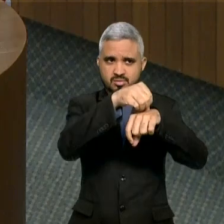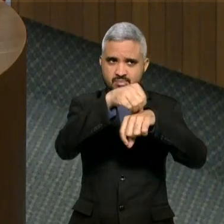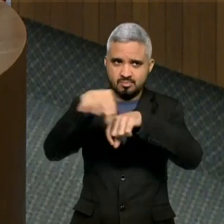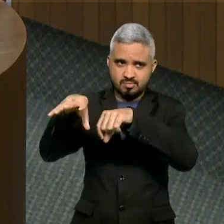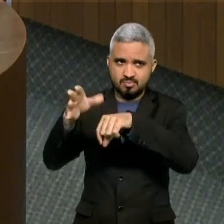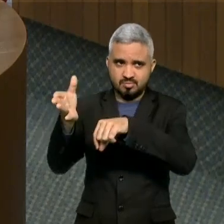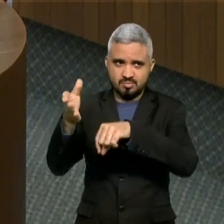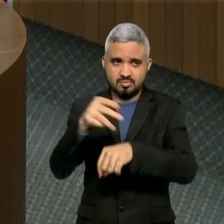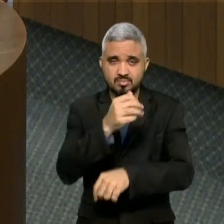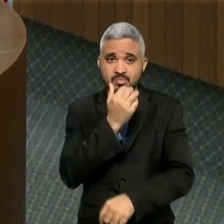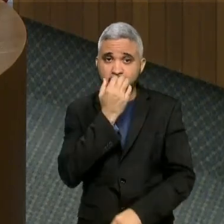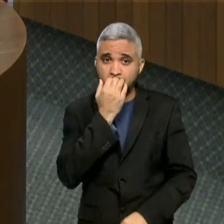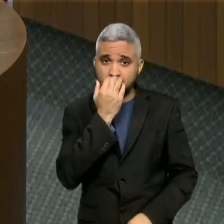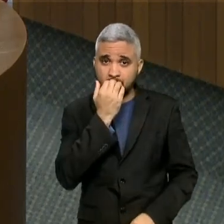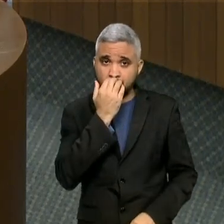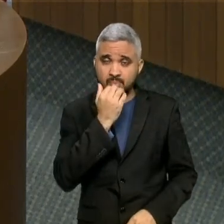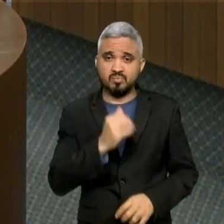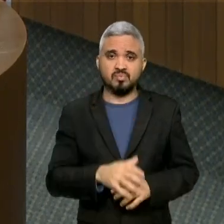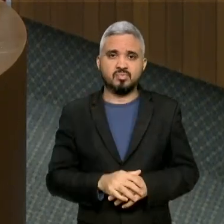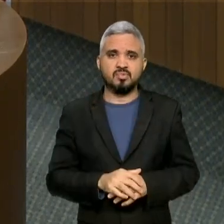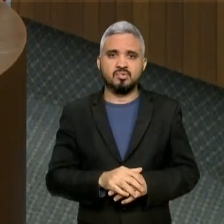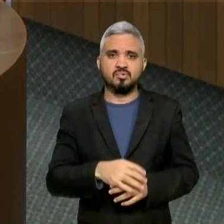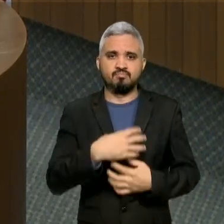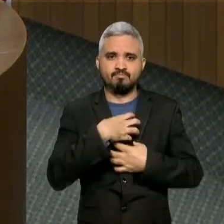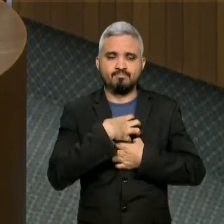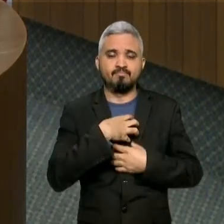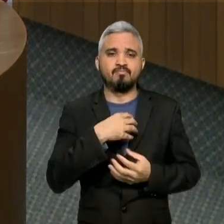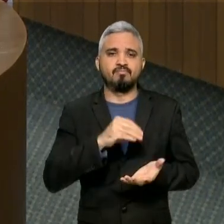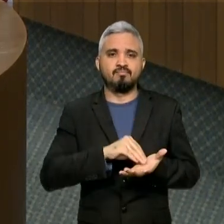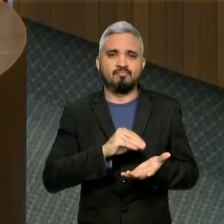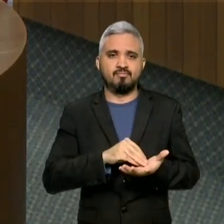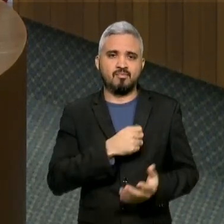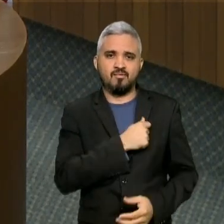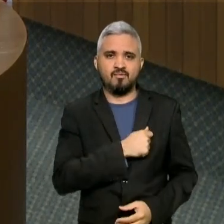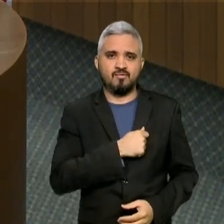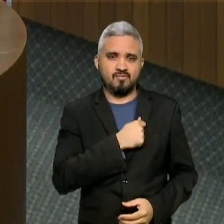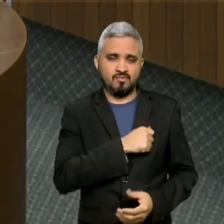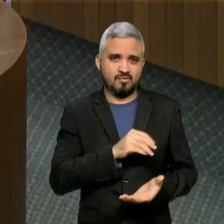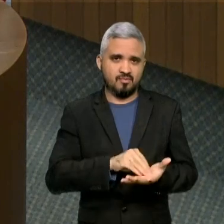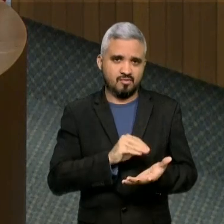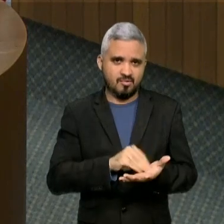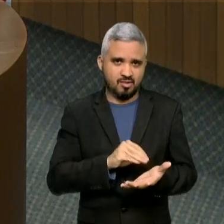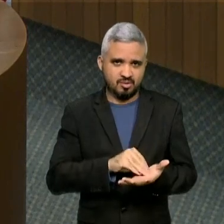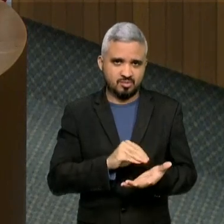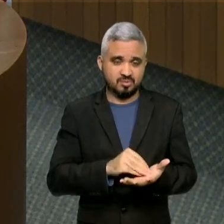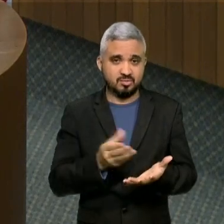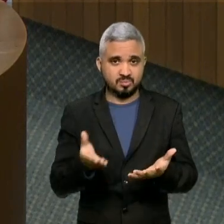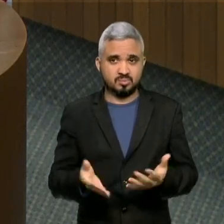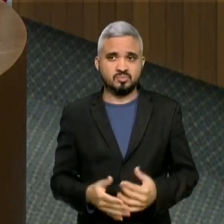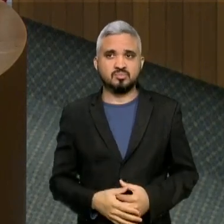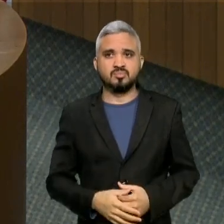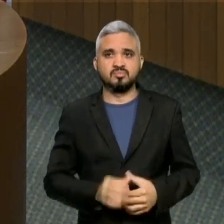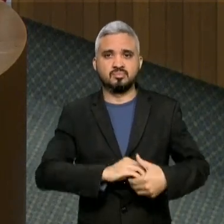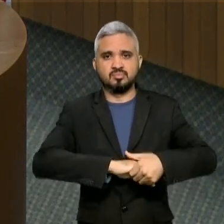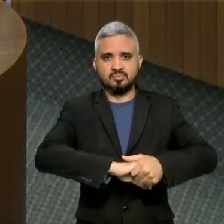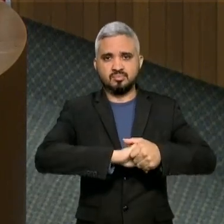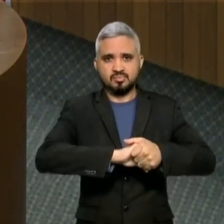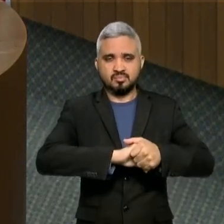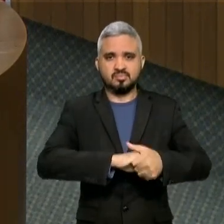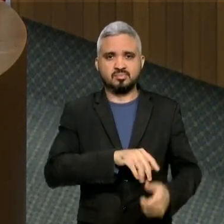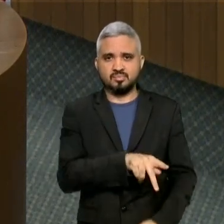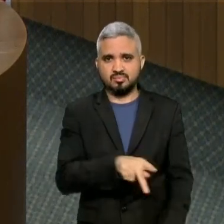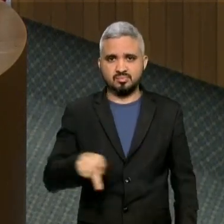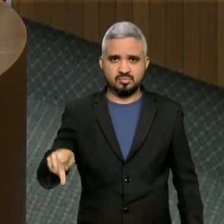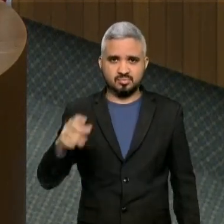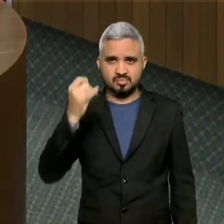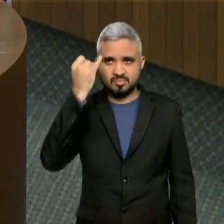ele continua sempre fazendo falta nessa casa. É uma alegria muito grande quando a gente tem a presença dele. Saudar a nossa presidente Iracema